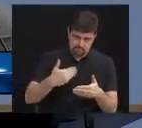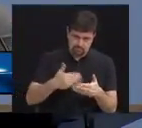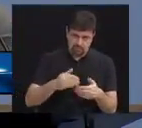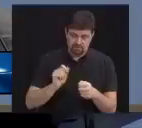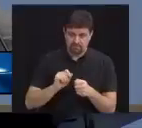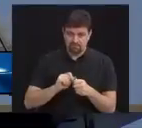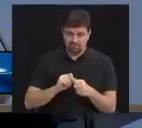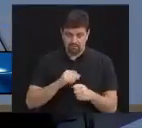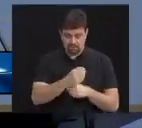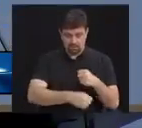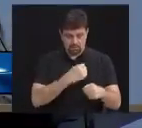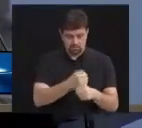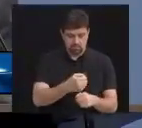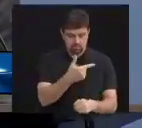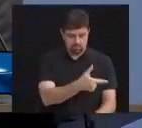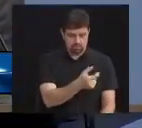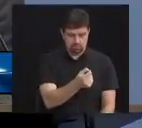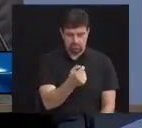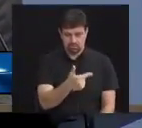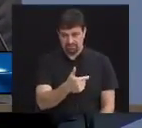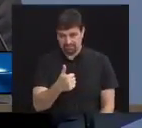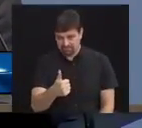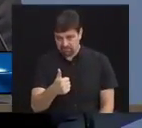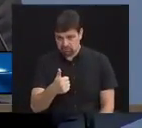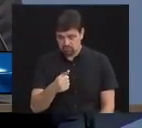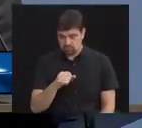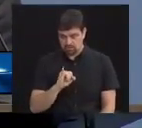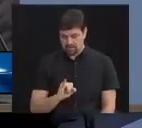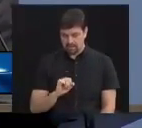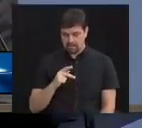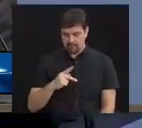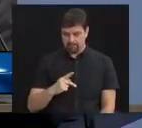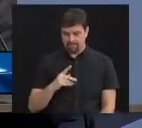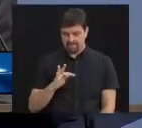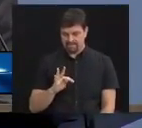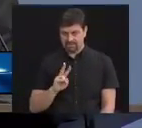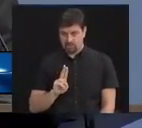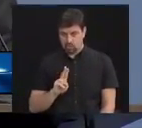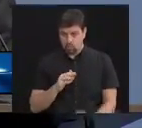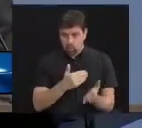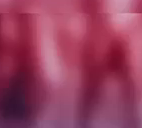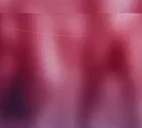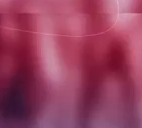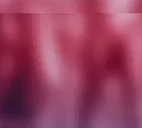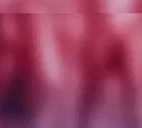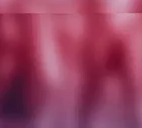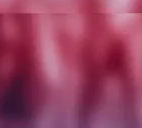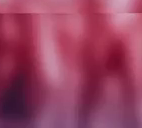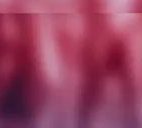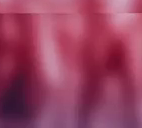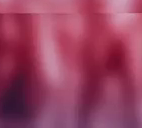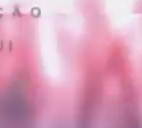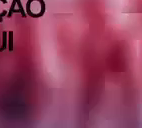em 2021, o IPTU possa ser cobrado no mês de junho.